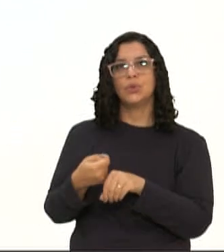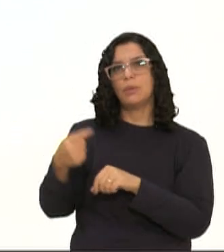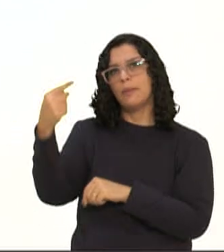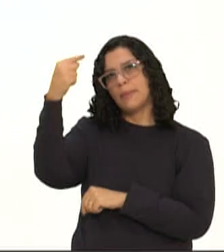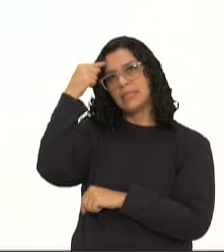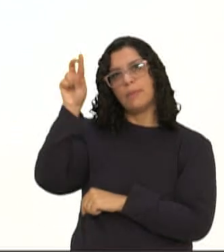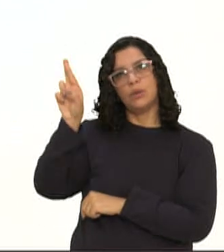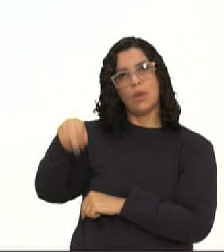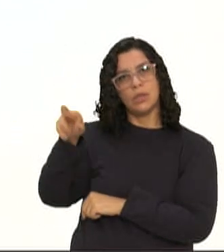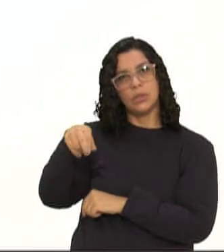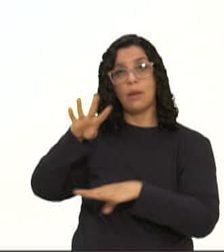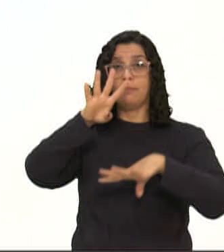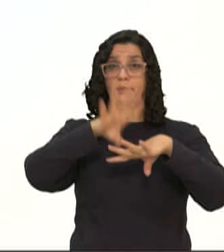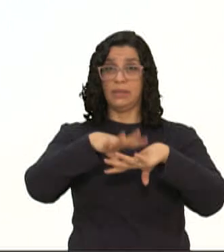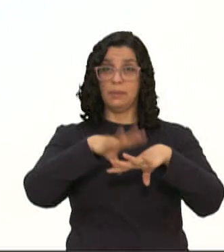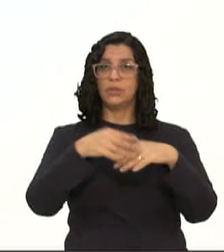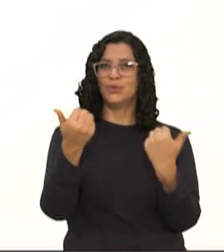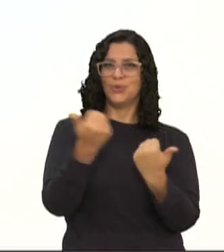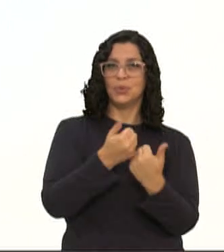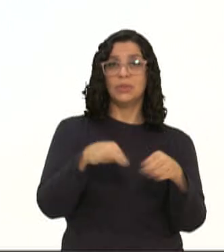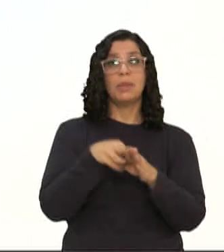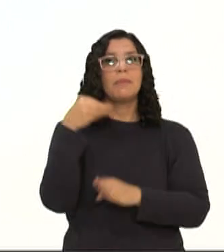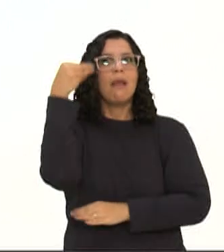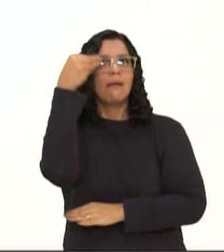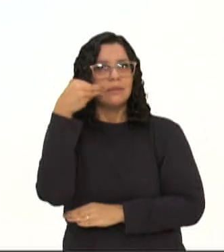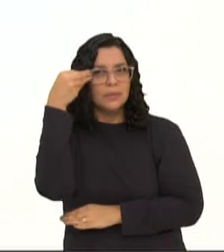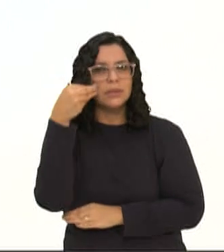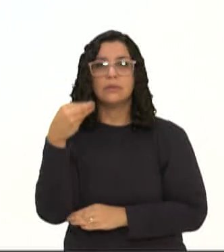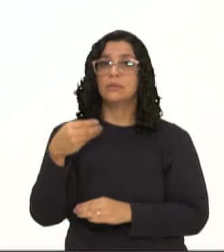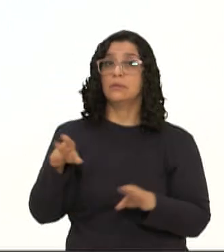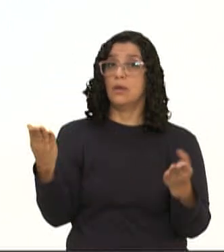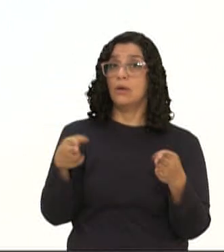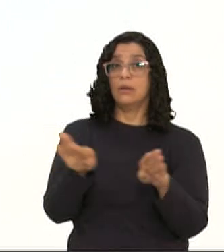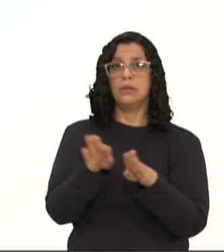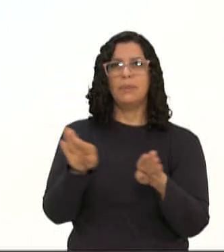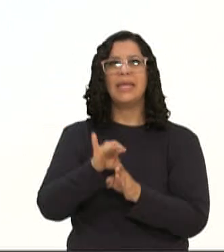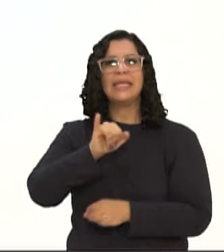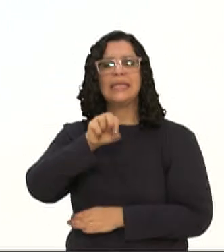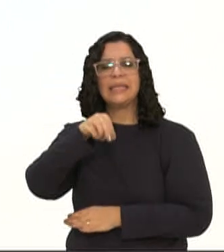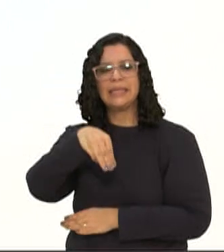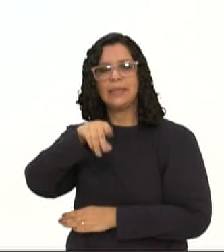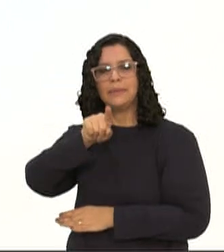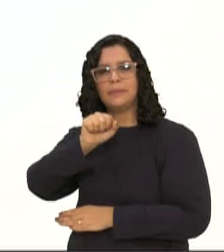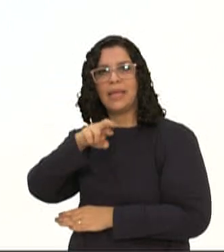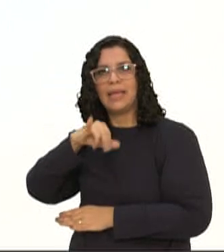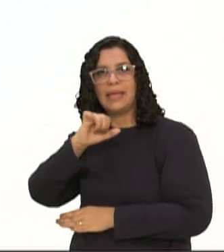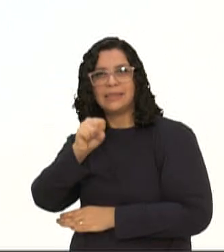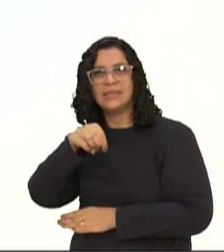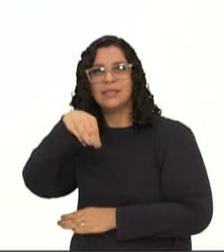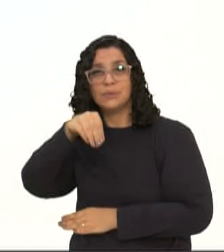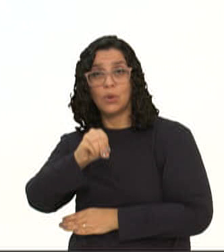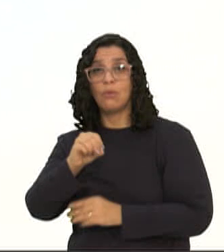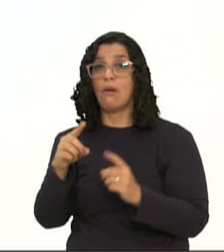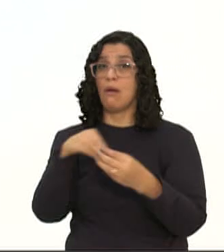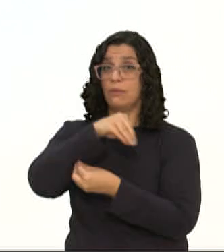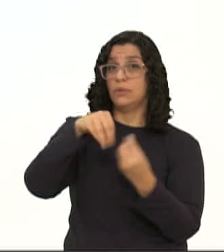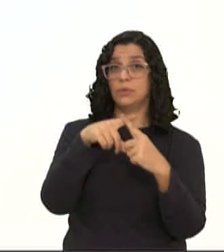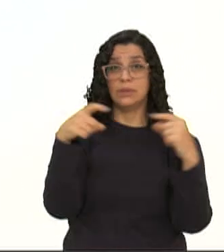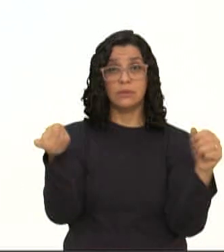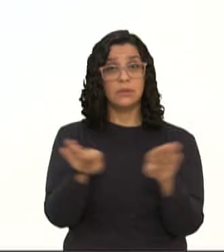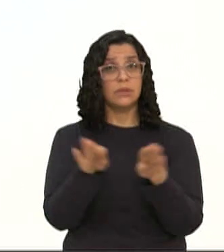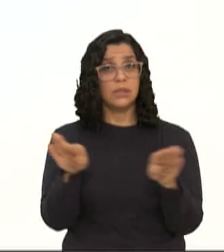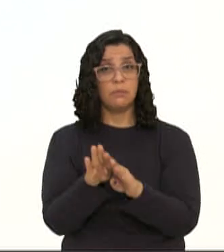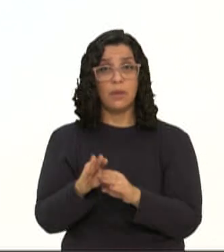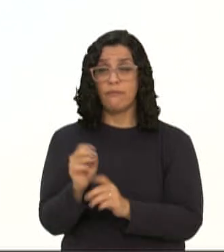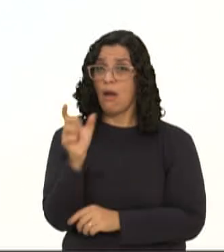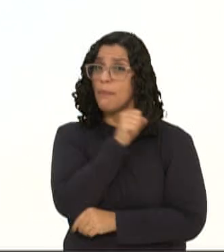pensamento racional, matemático, e pela experiência, pelo empirismo. A revolução científica é um processo que não aconteceu